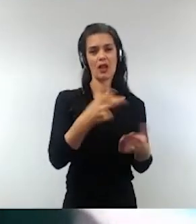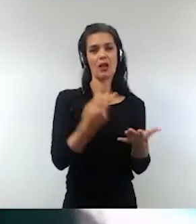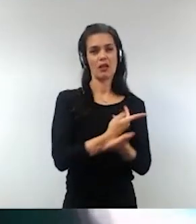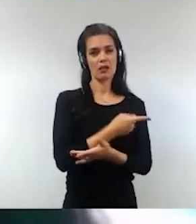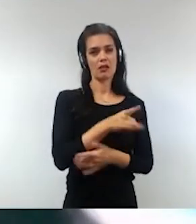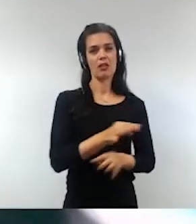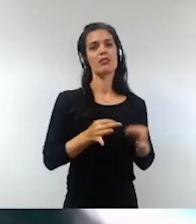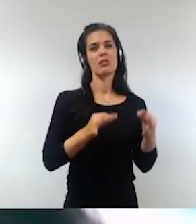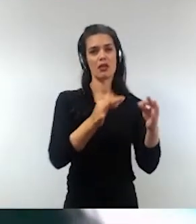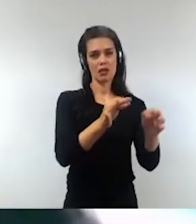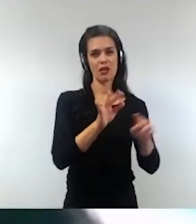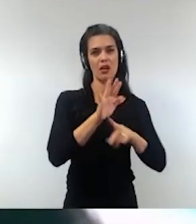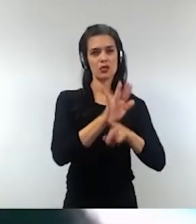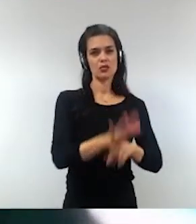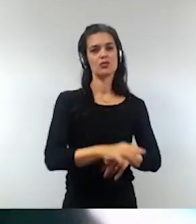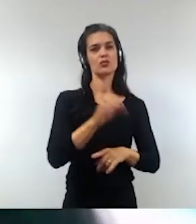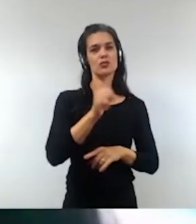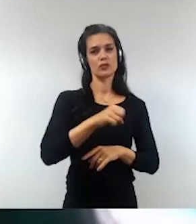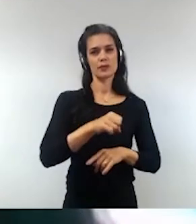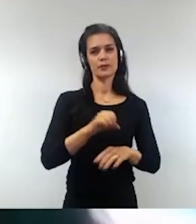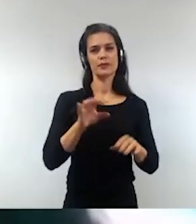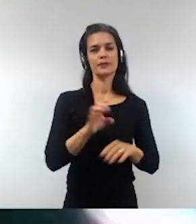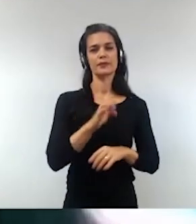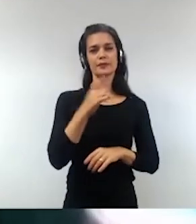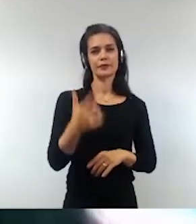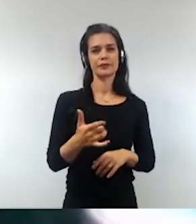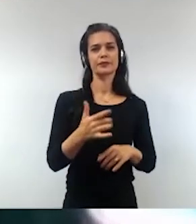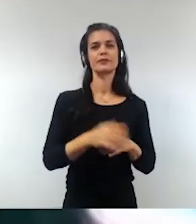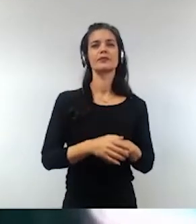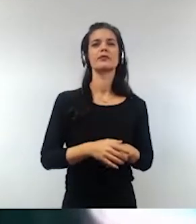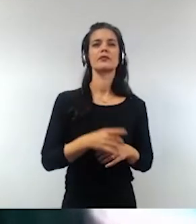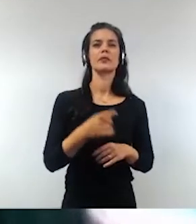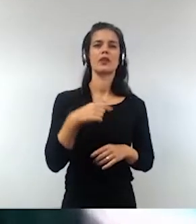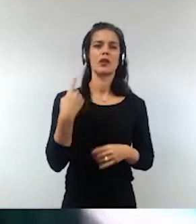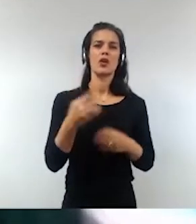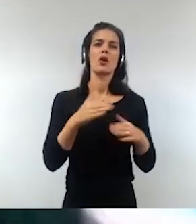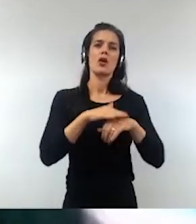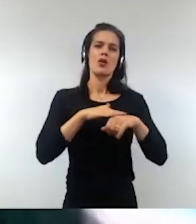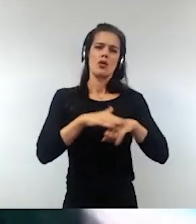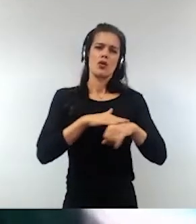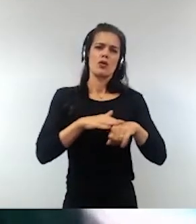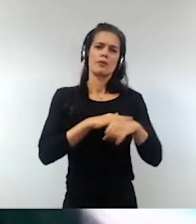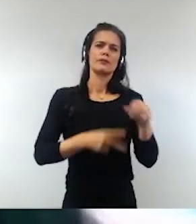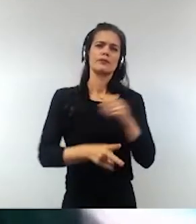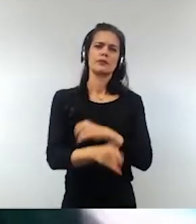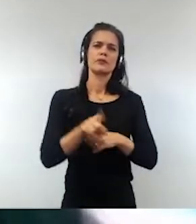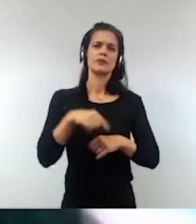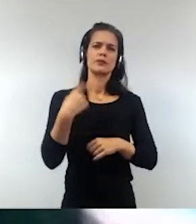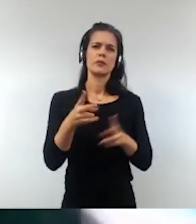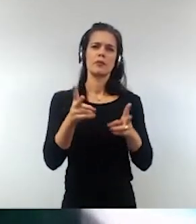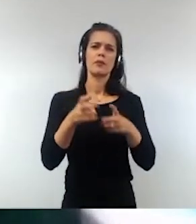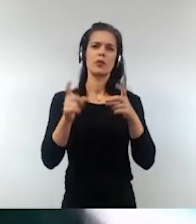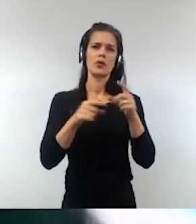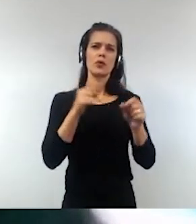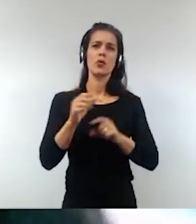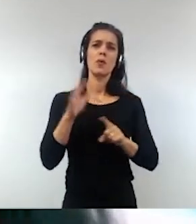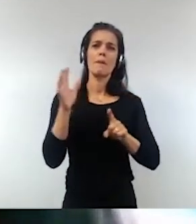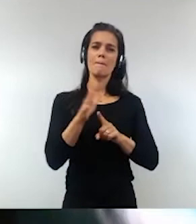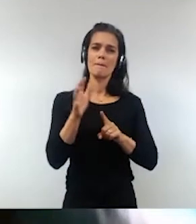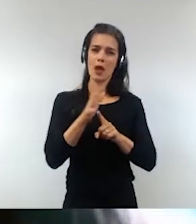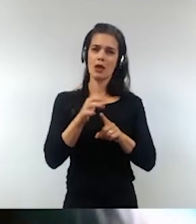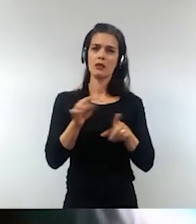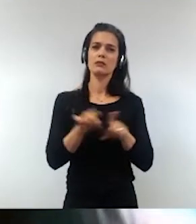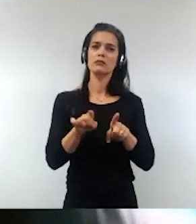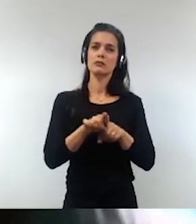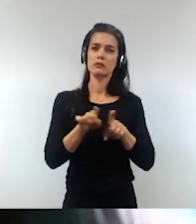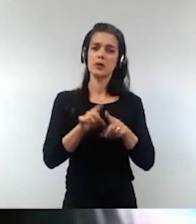a tecnologia é fundamental. É claro que o Aldir e eu, a gente sempre conversa muito sobre isso, porque a gente percebeu o impacto disso,